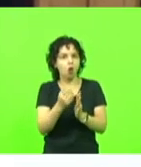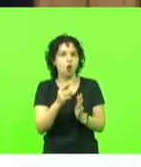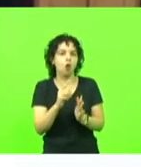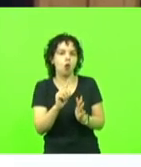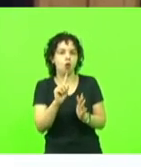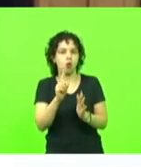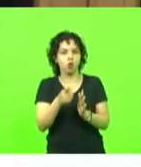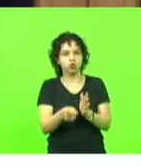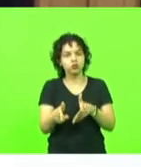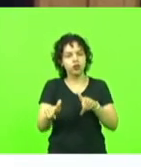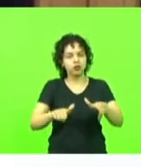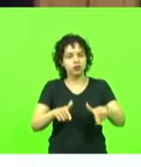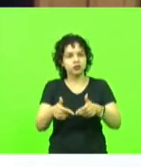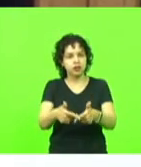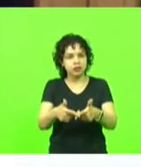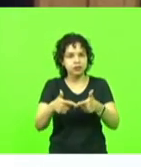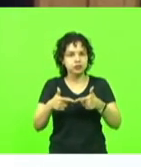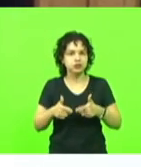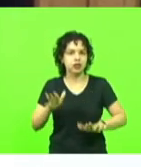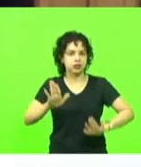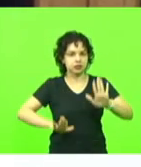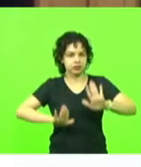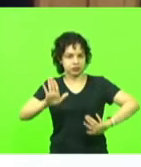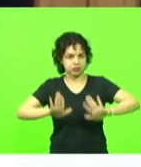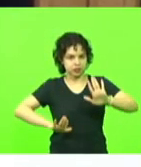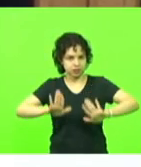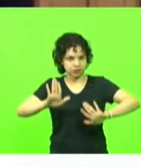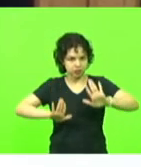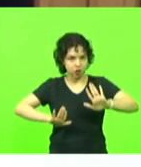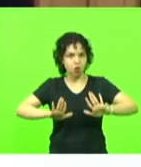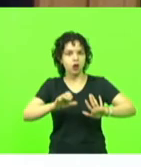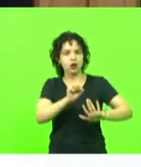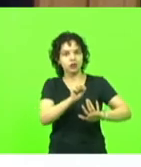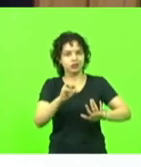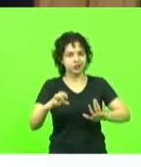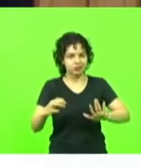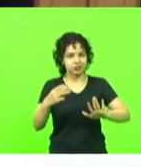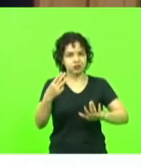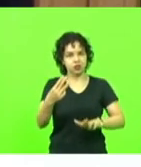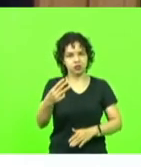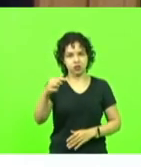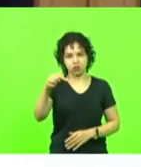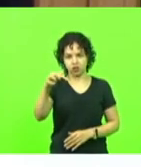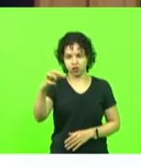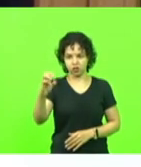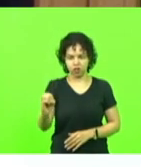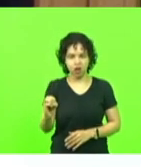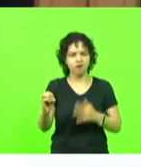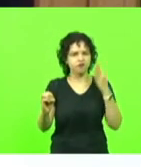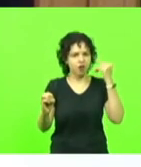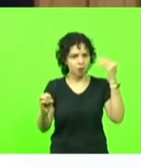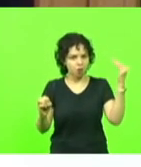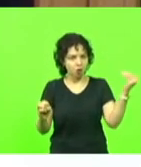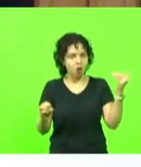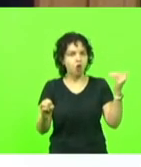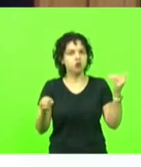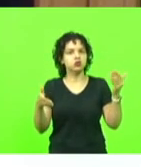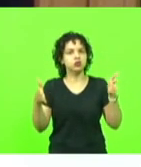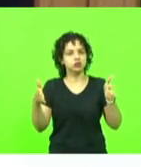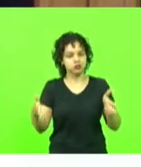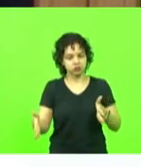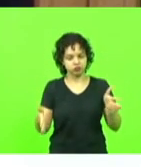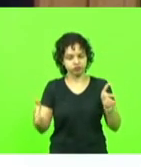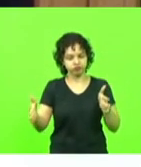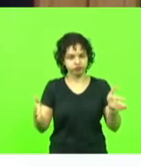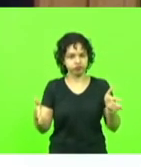da licitação da SC-370, a famosa SC-370, que liga Rio Rufino, Urubici e